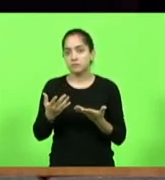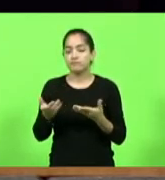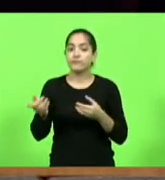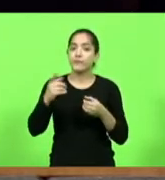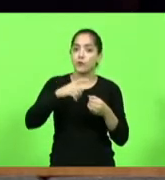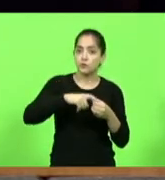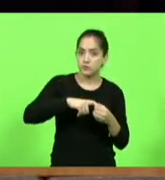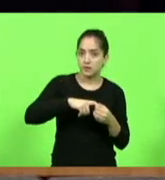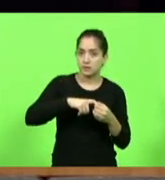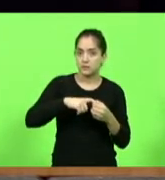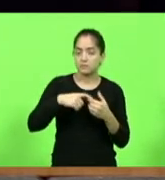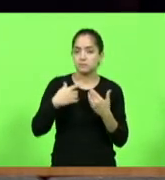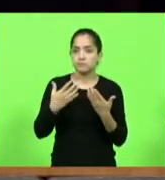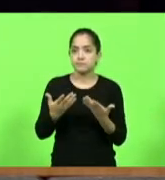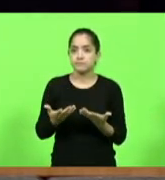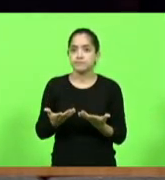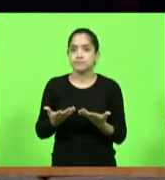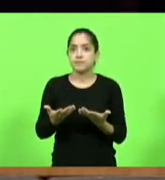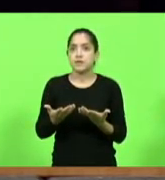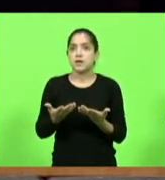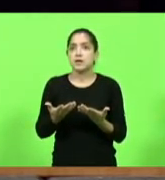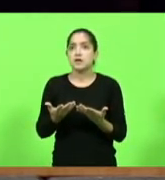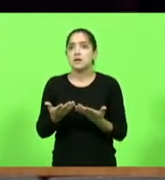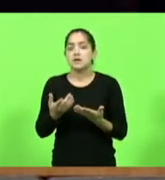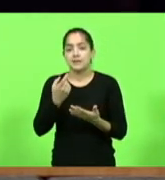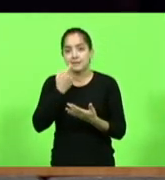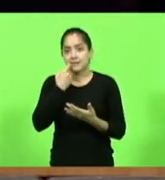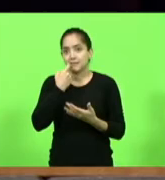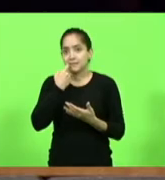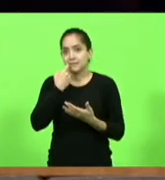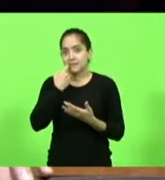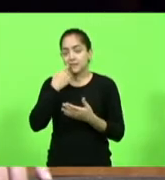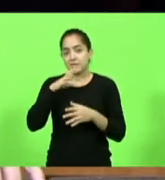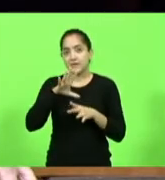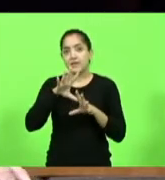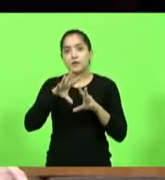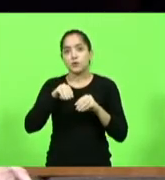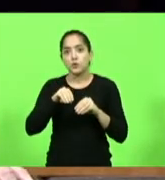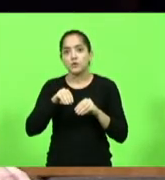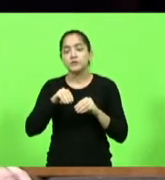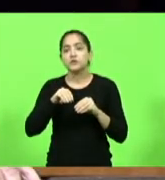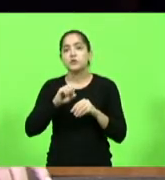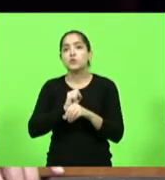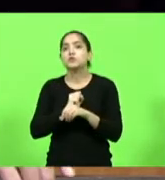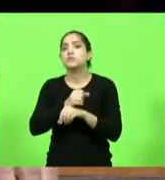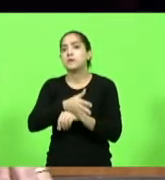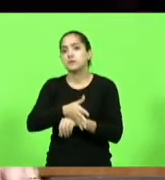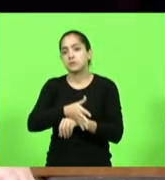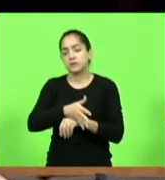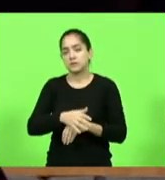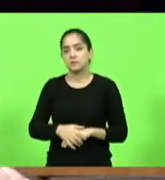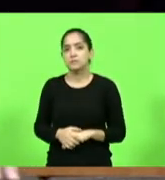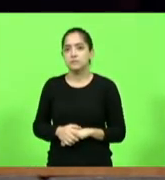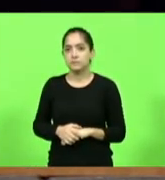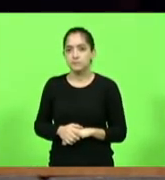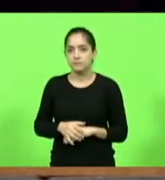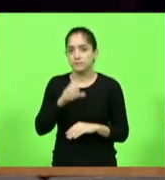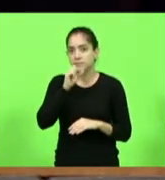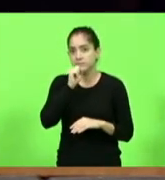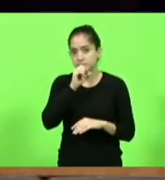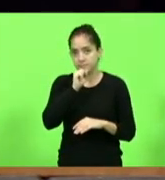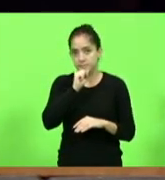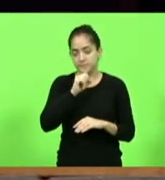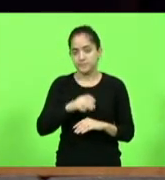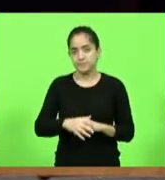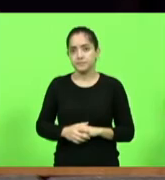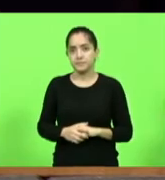retornar ainda na sexta-feira à noite ou madrugada de sábado.